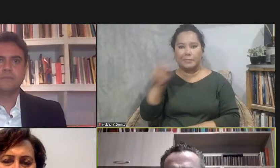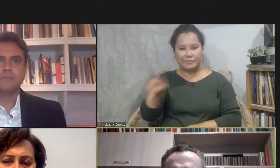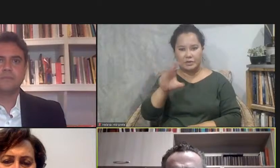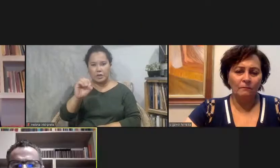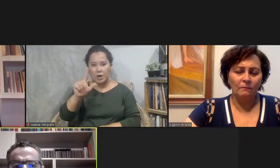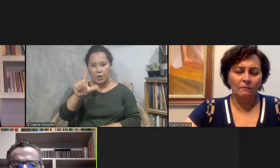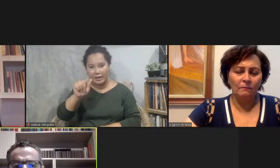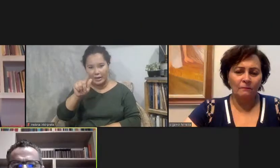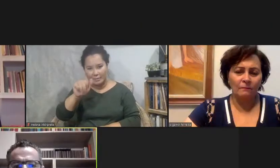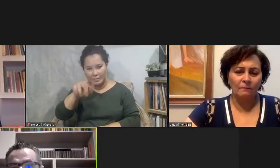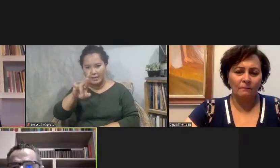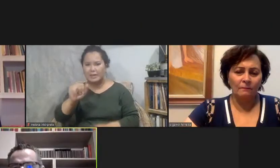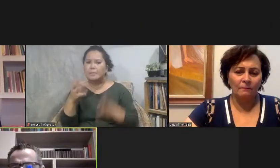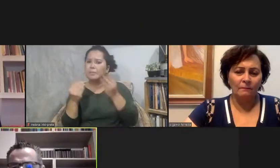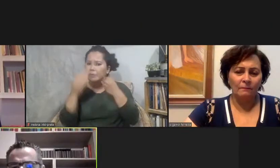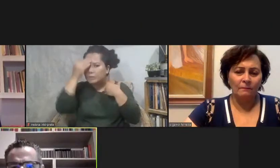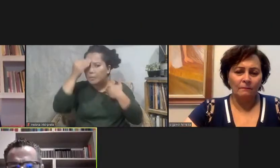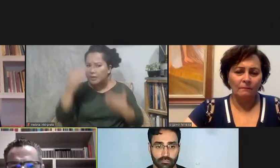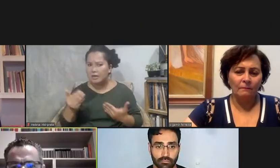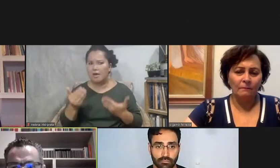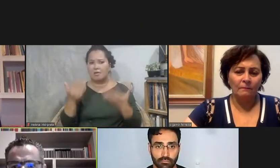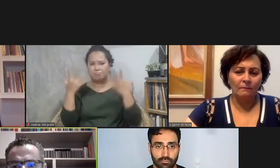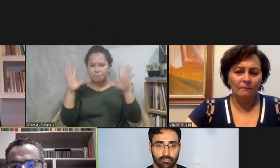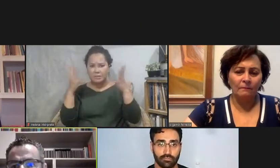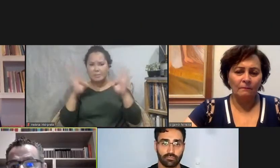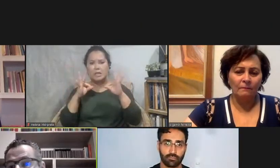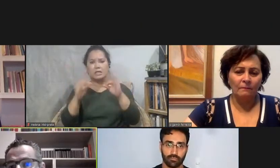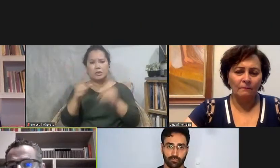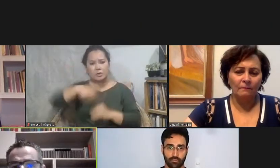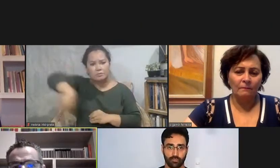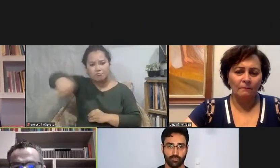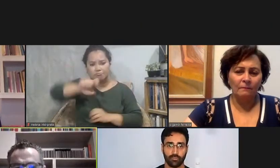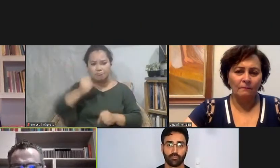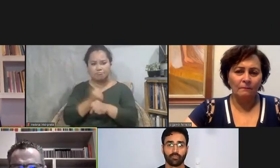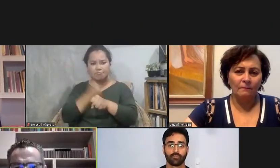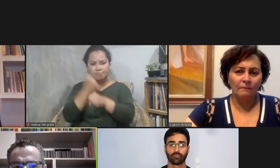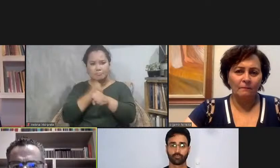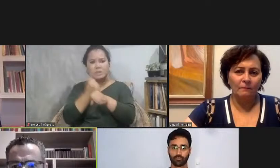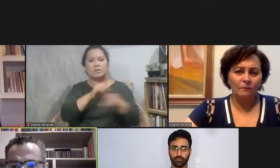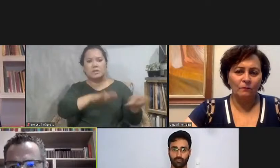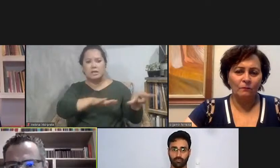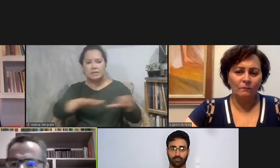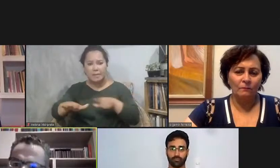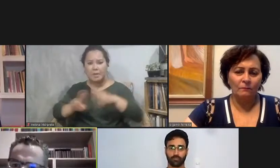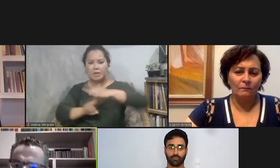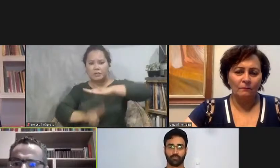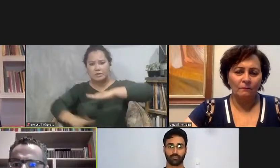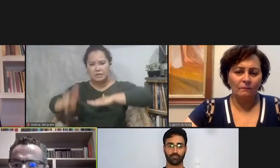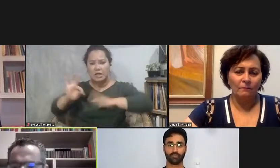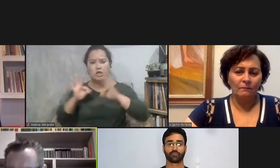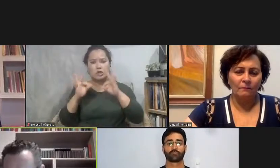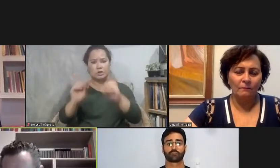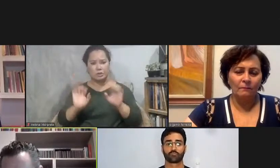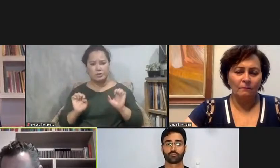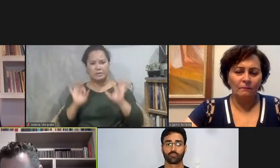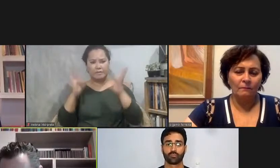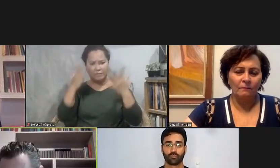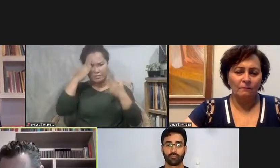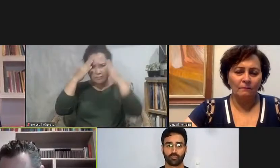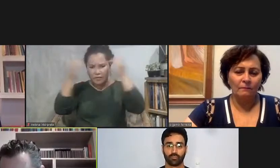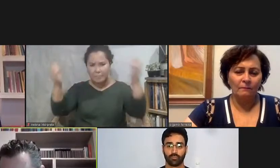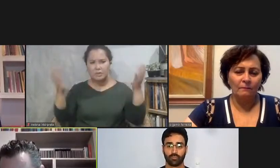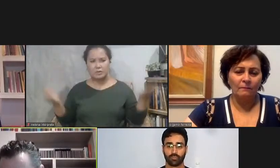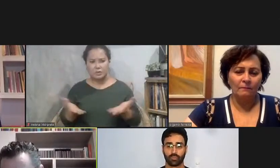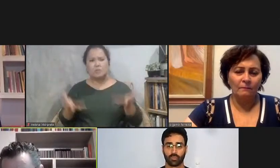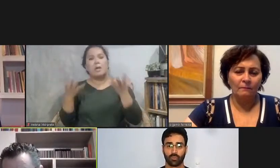essa semana universitária até esse evento de sucesso que é hoje e já em edições passadas. Então,